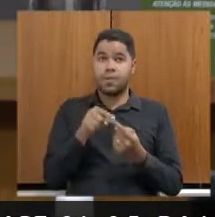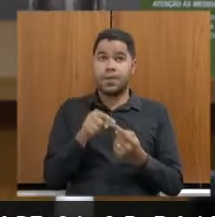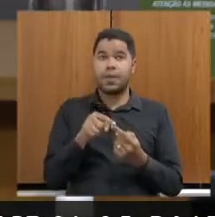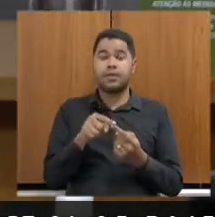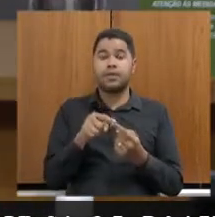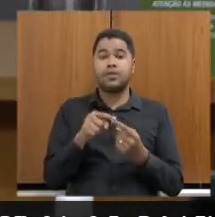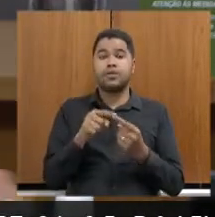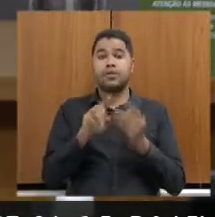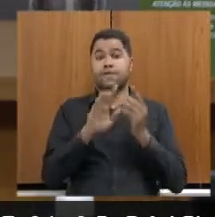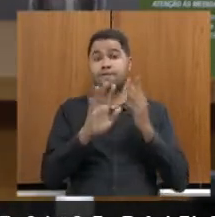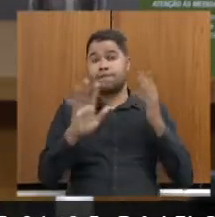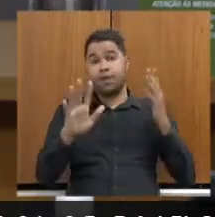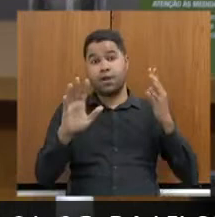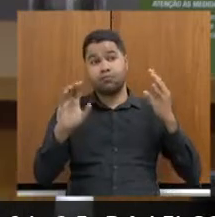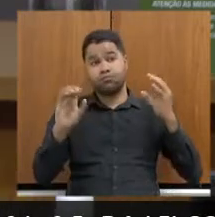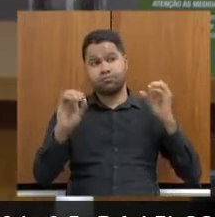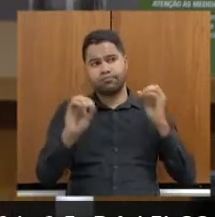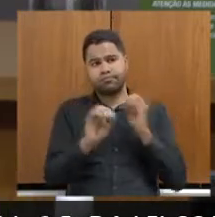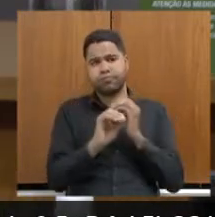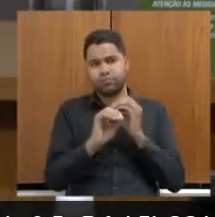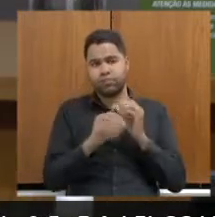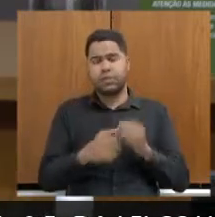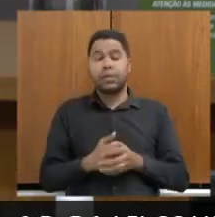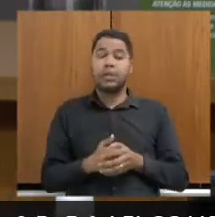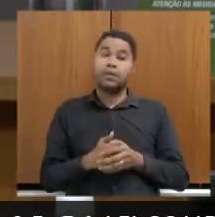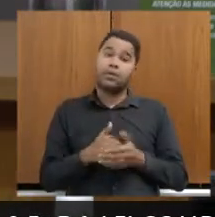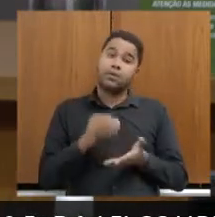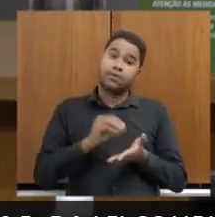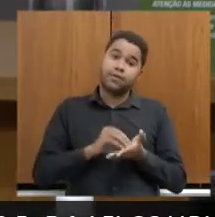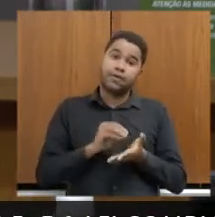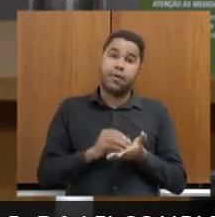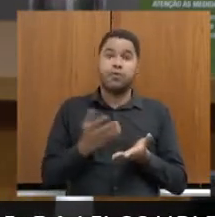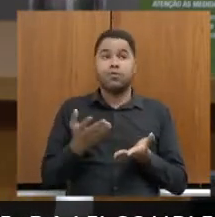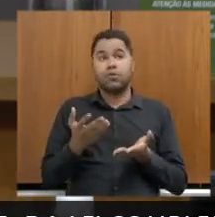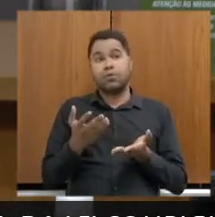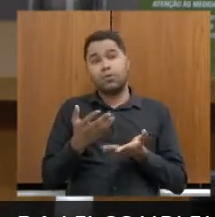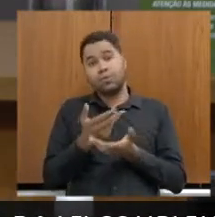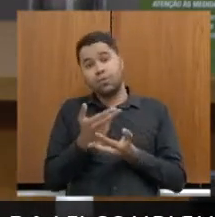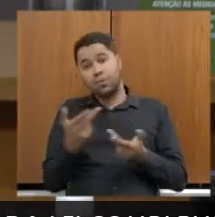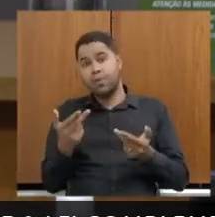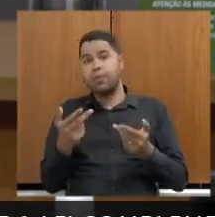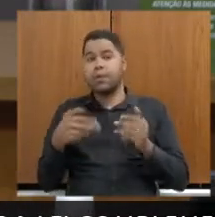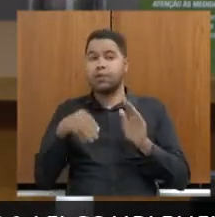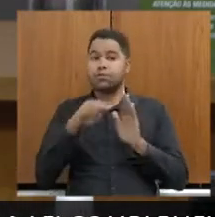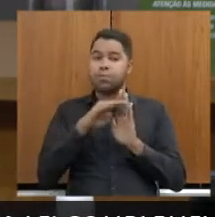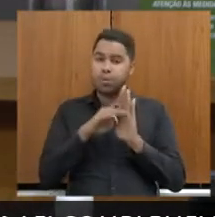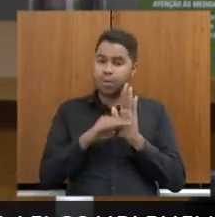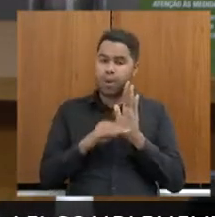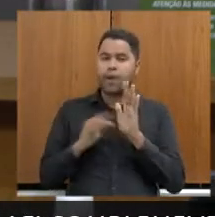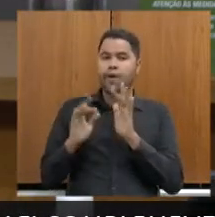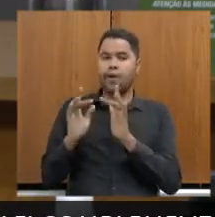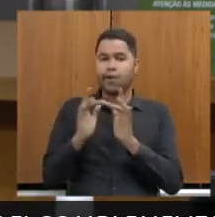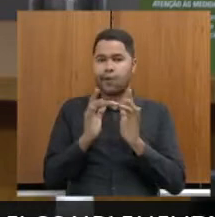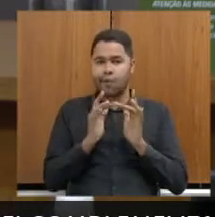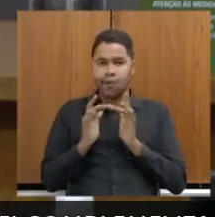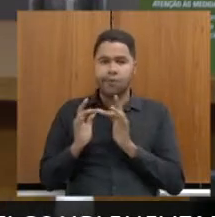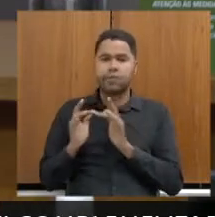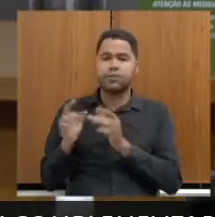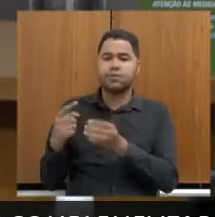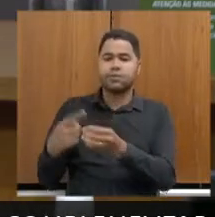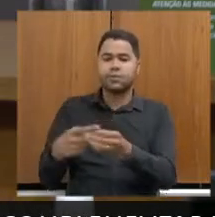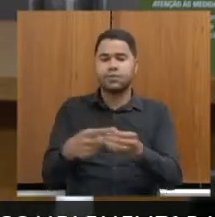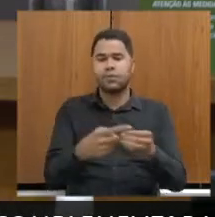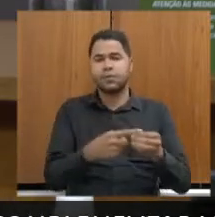a fila então talvez falte assim uma uma melhor orientação vamos estabelecer esse contato sim com esses municípios